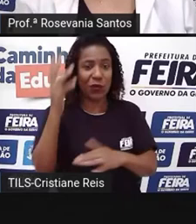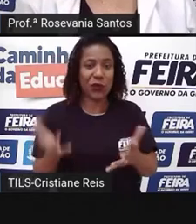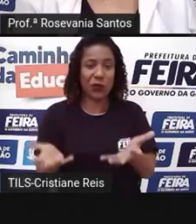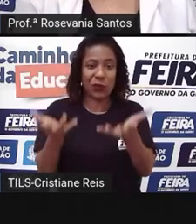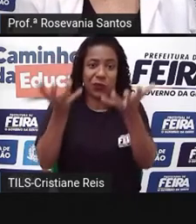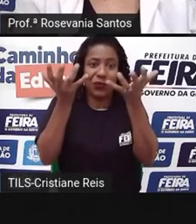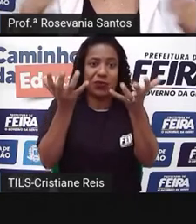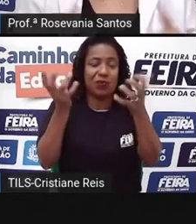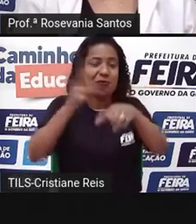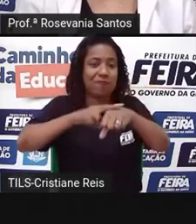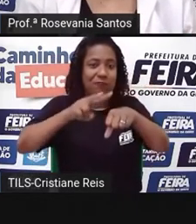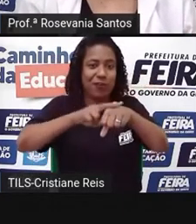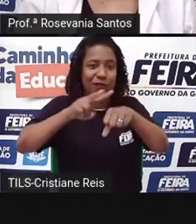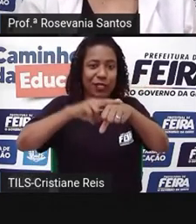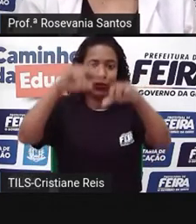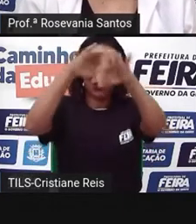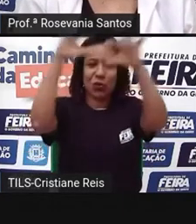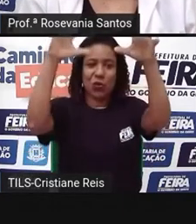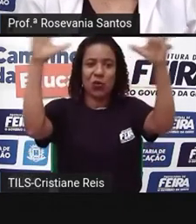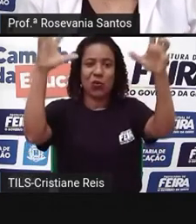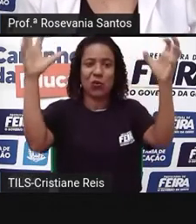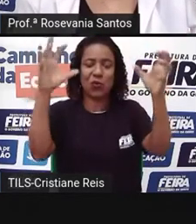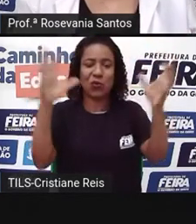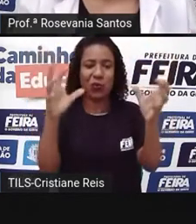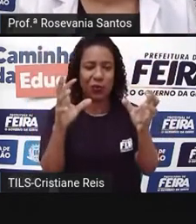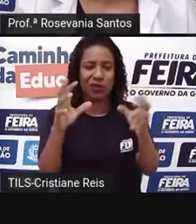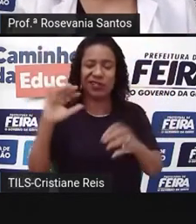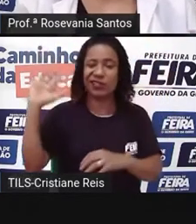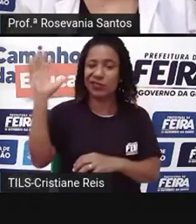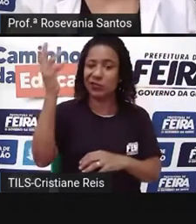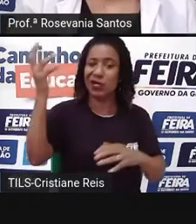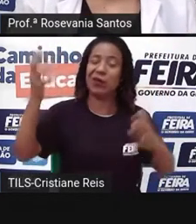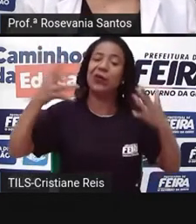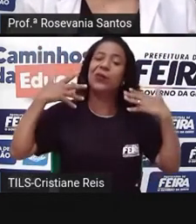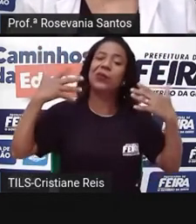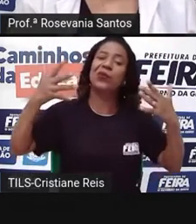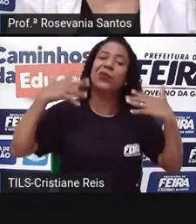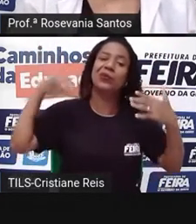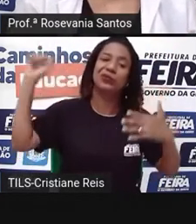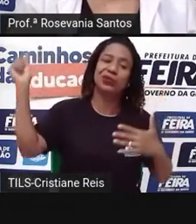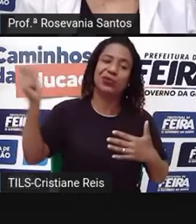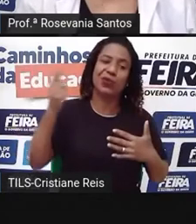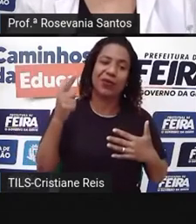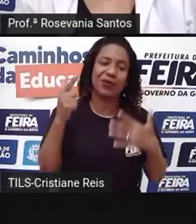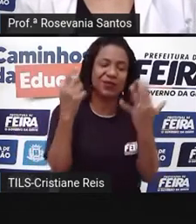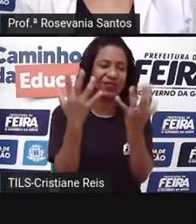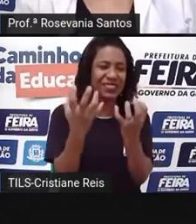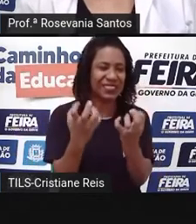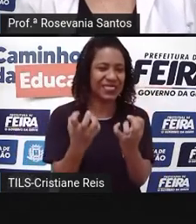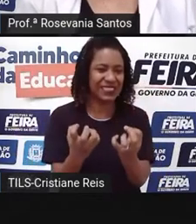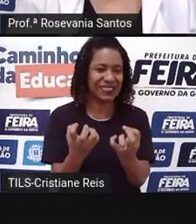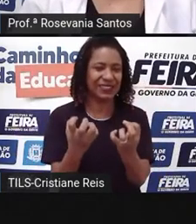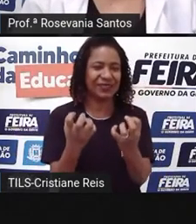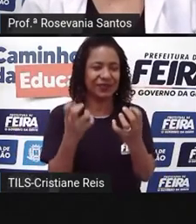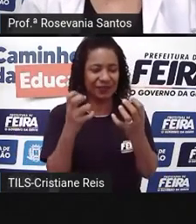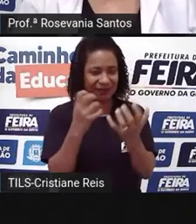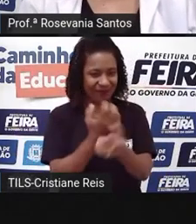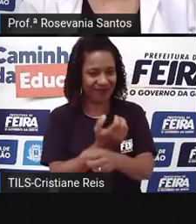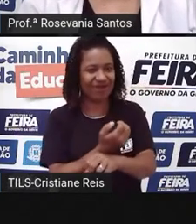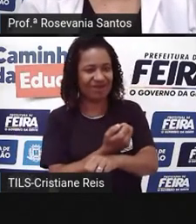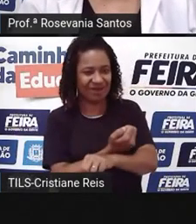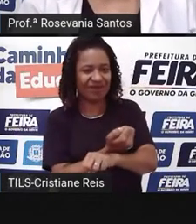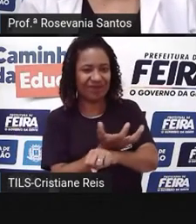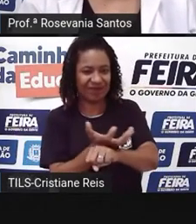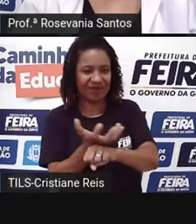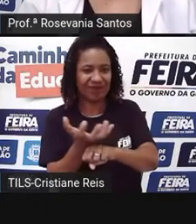um clima mais seco, ou vegetação incipiente, ou vegetação nenhuma, como é o caso que a gente vai observar aqui em algumas partes, né, do